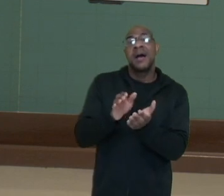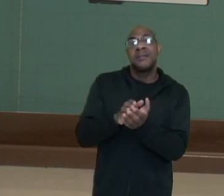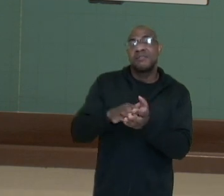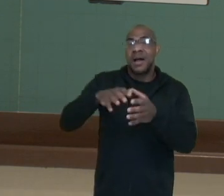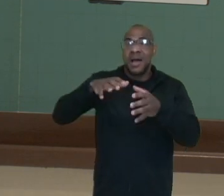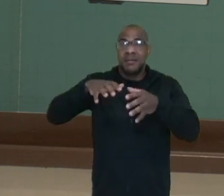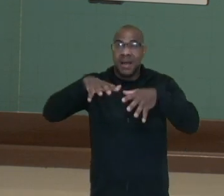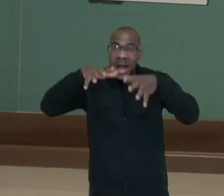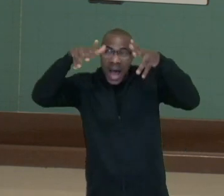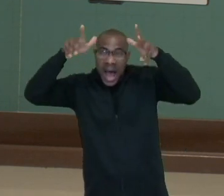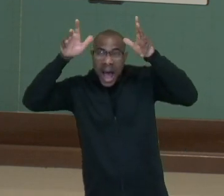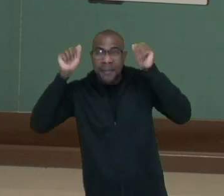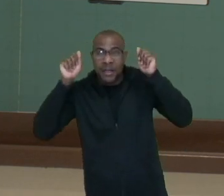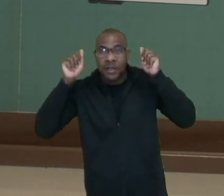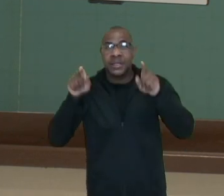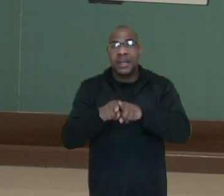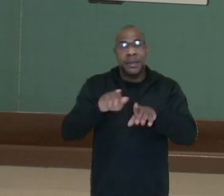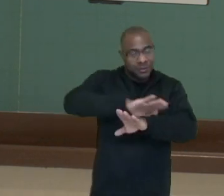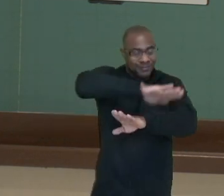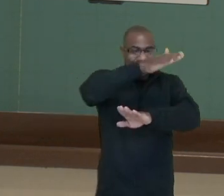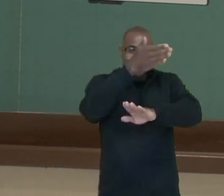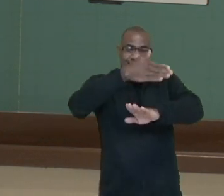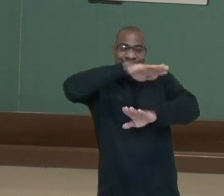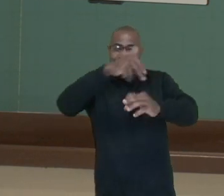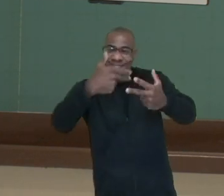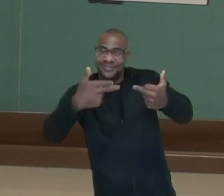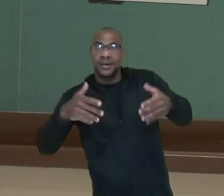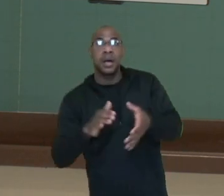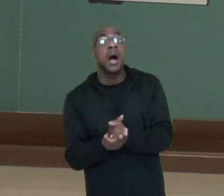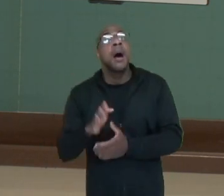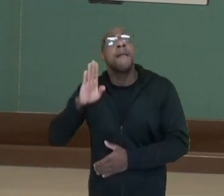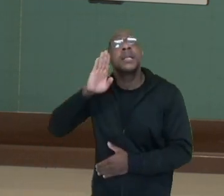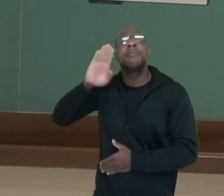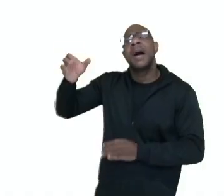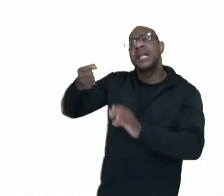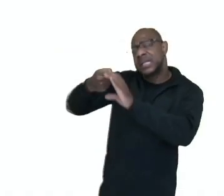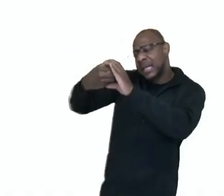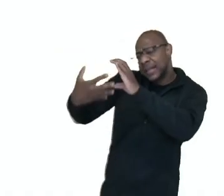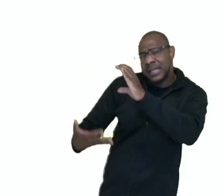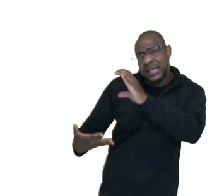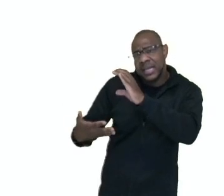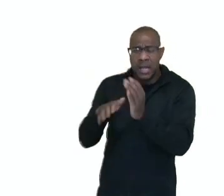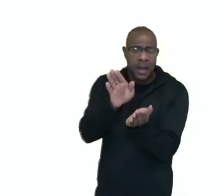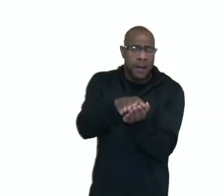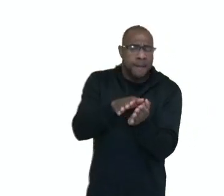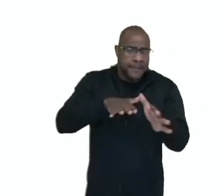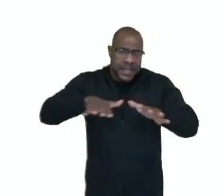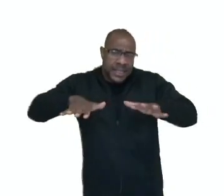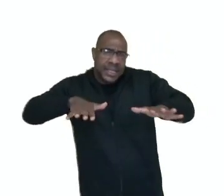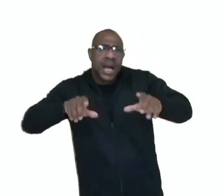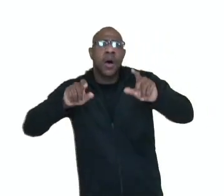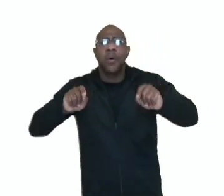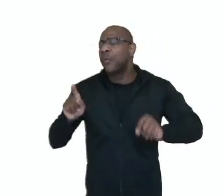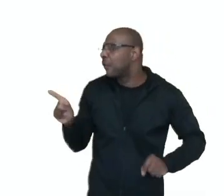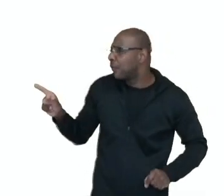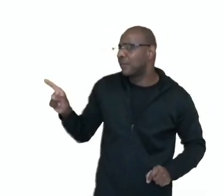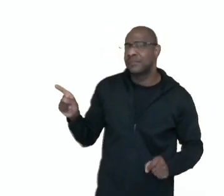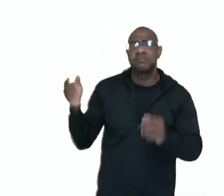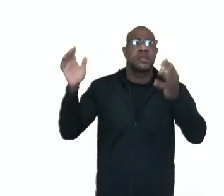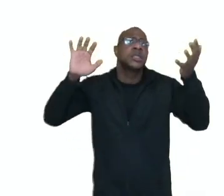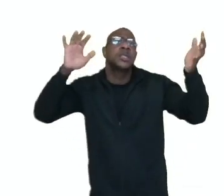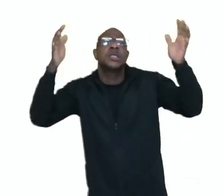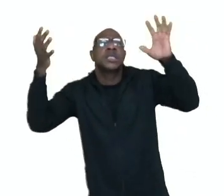e do cerrado. Muito bem, principais características do Pantanal: clima